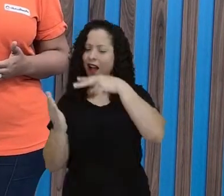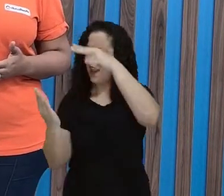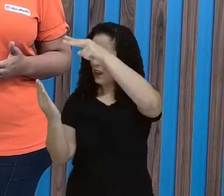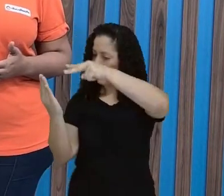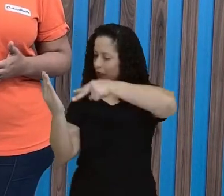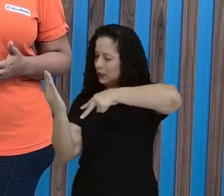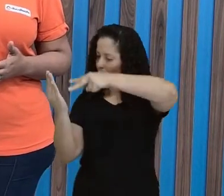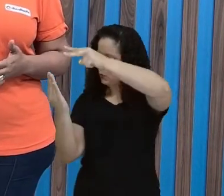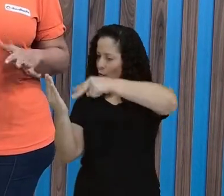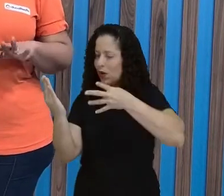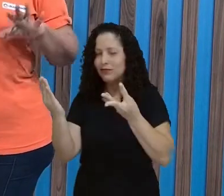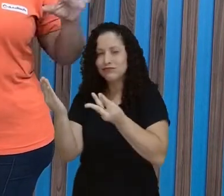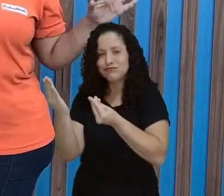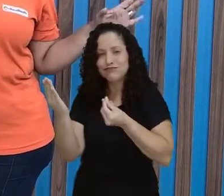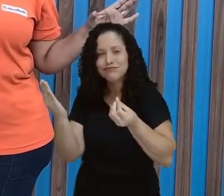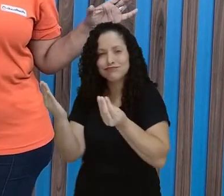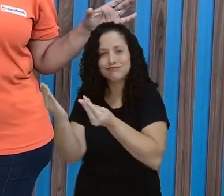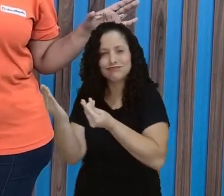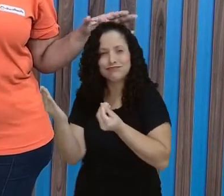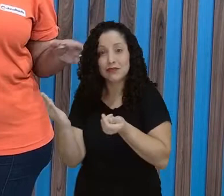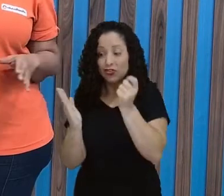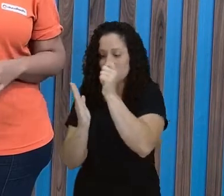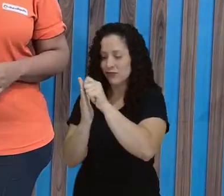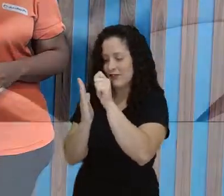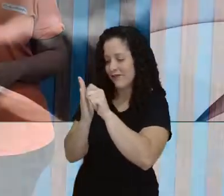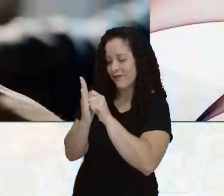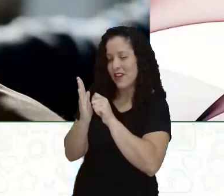e a escrita, aprender mesmo,